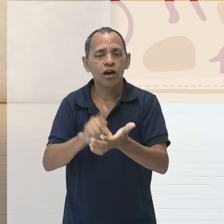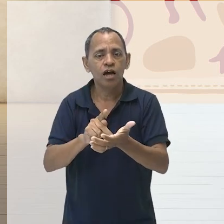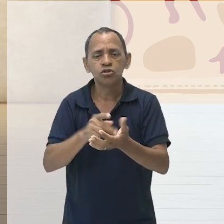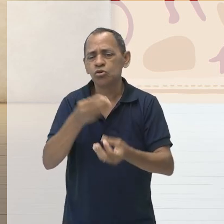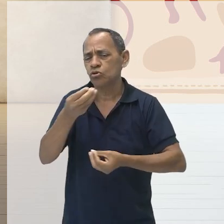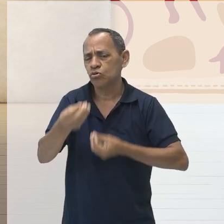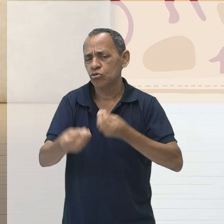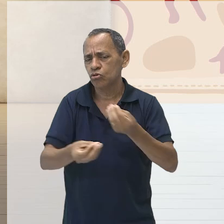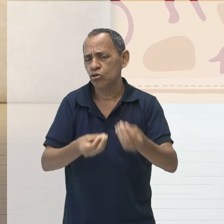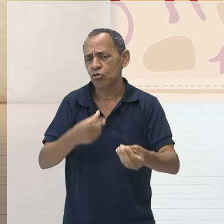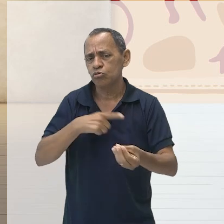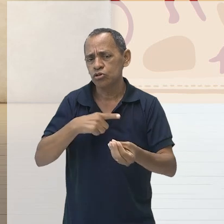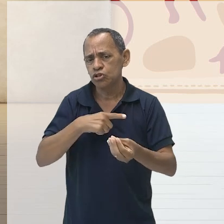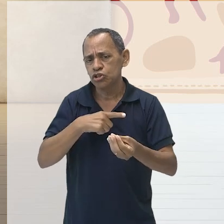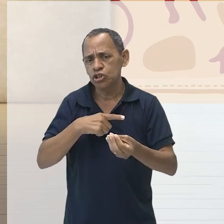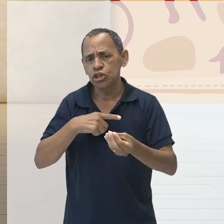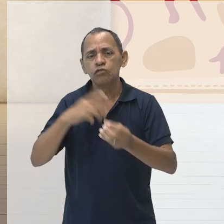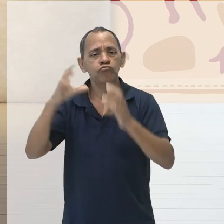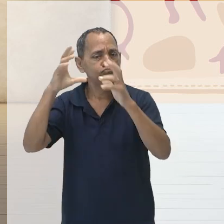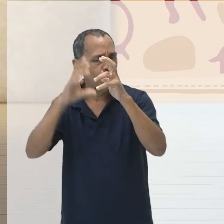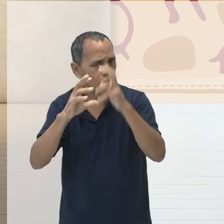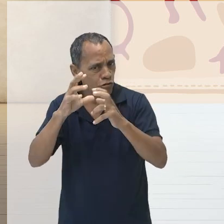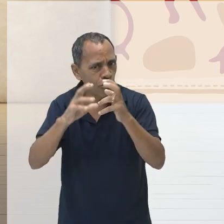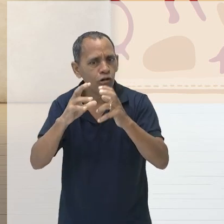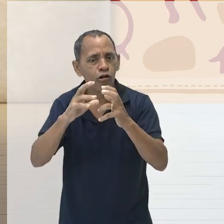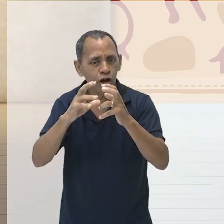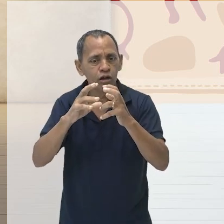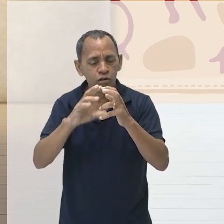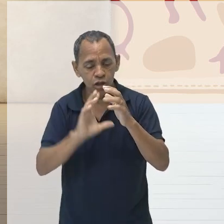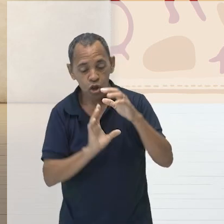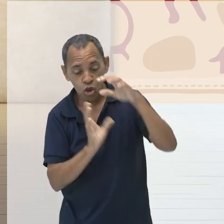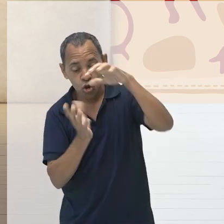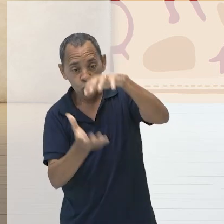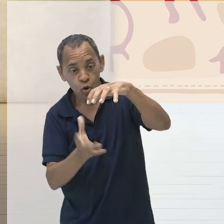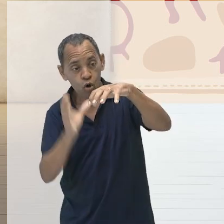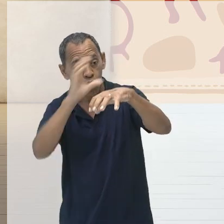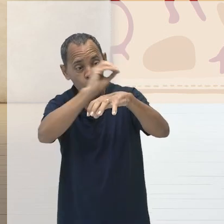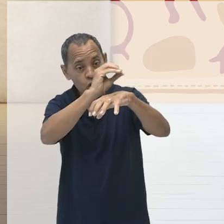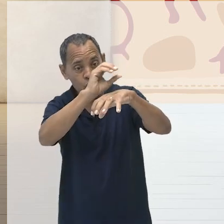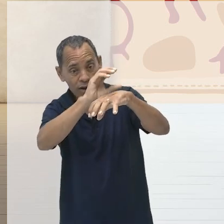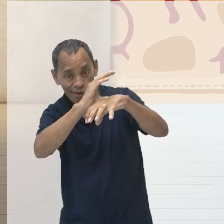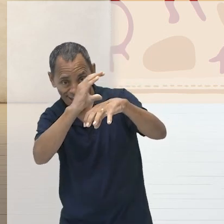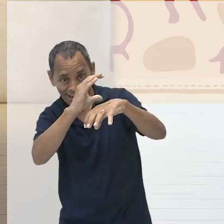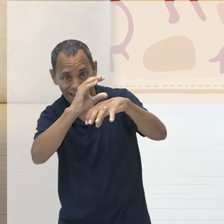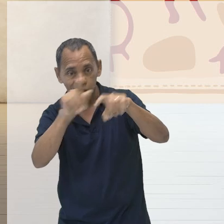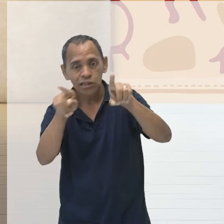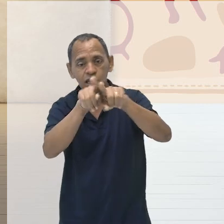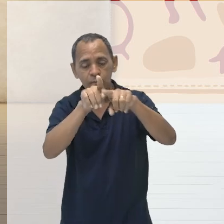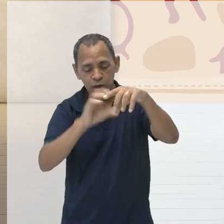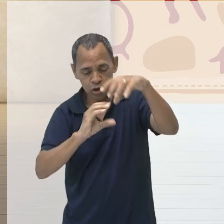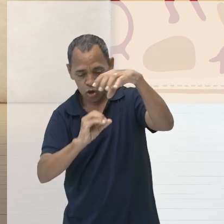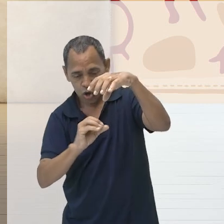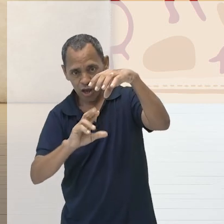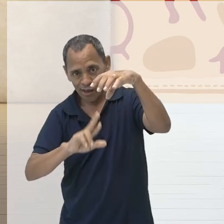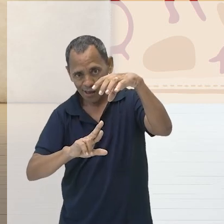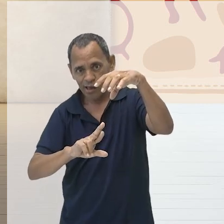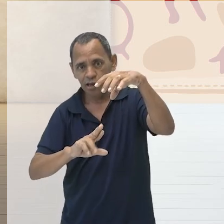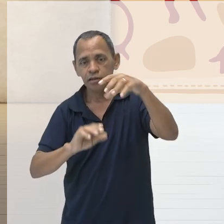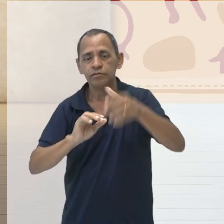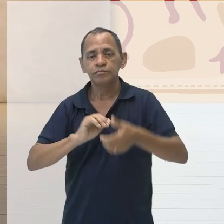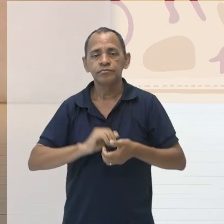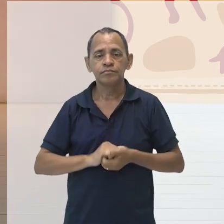presença dessas lutas, tanto no mundo ocidental quanto no oriental. Vamos ver?